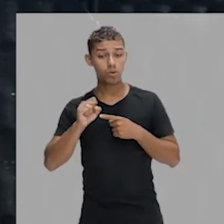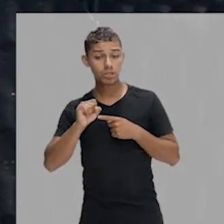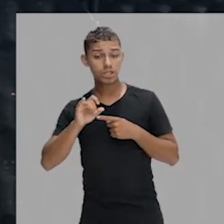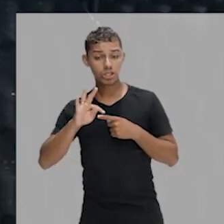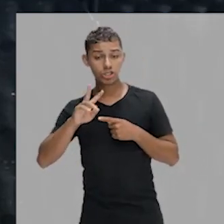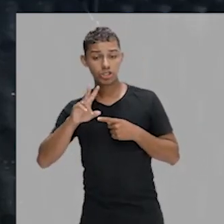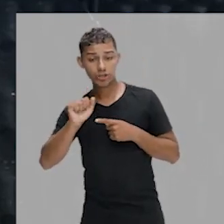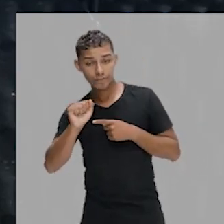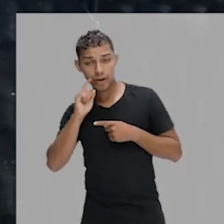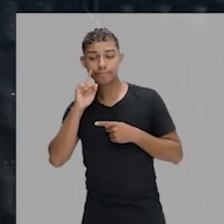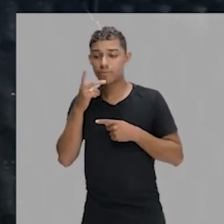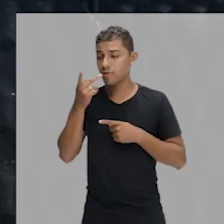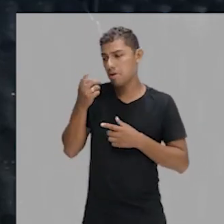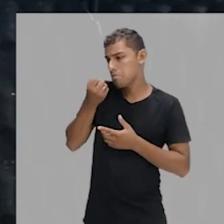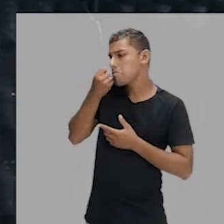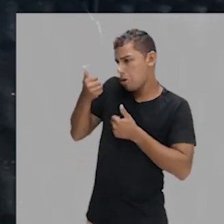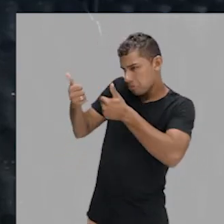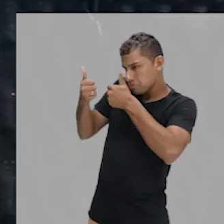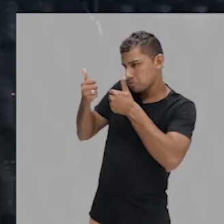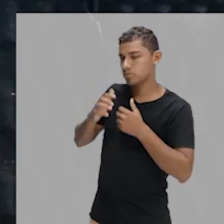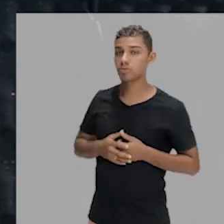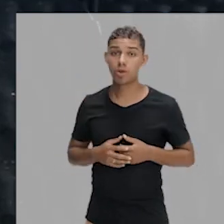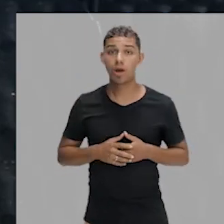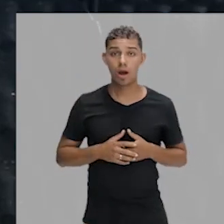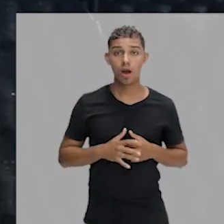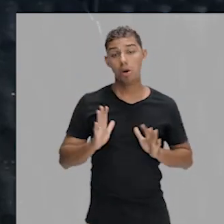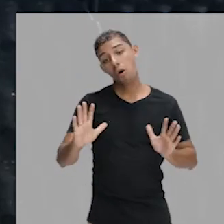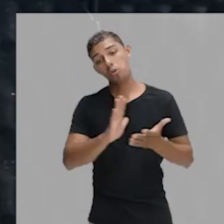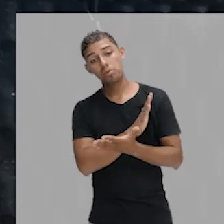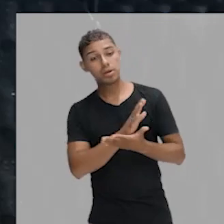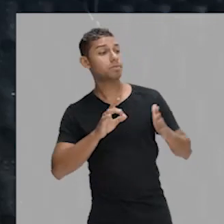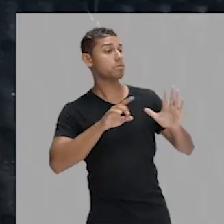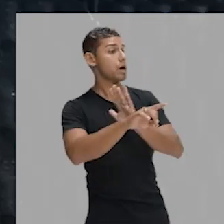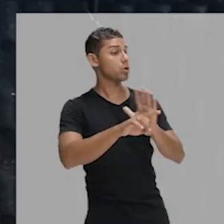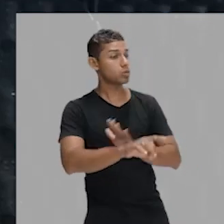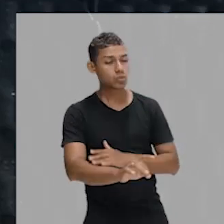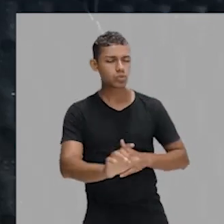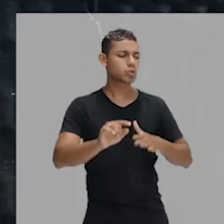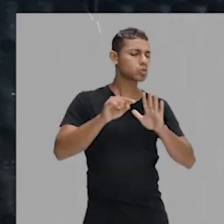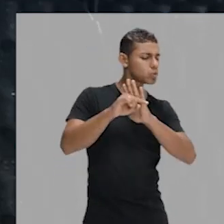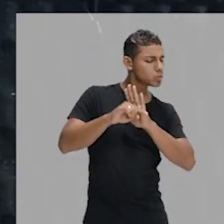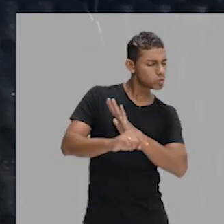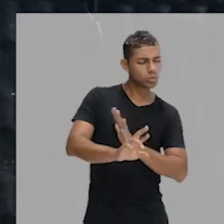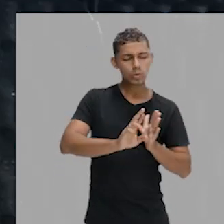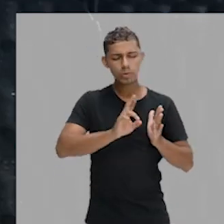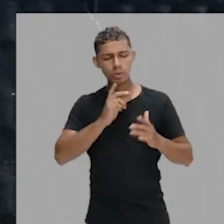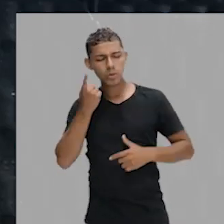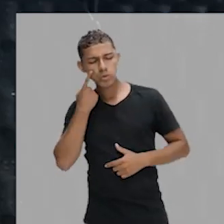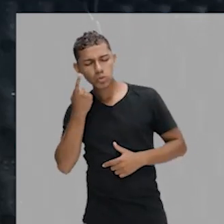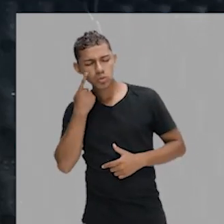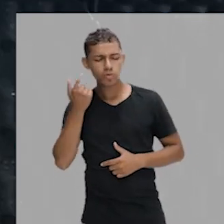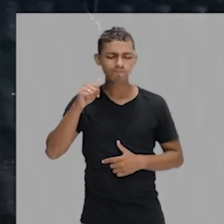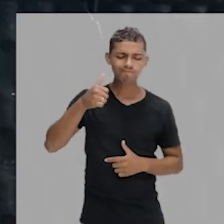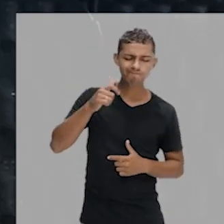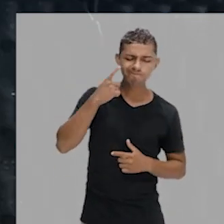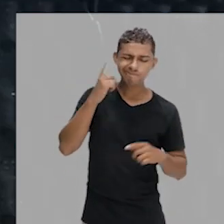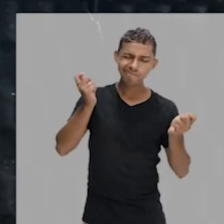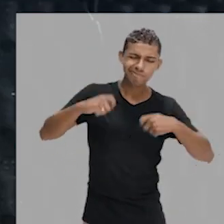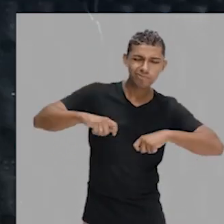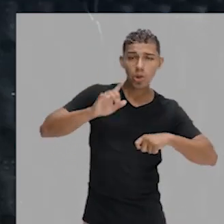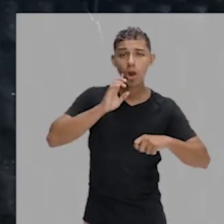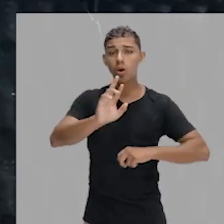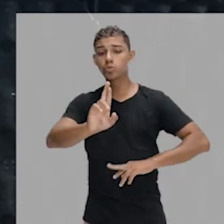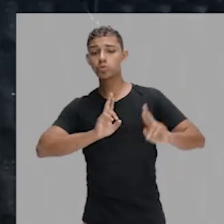as suas afirmações, ou você se comunica através de perguntas ou questionamentos, quando você tem dúvida ou quer obter algum tipo